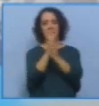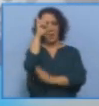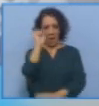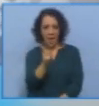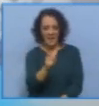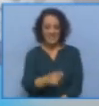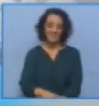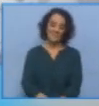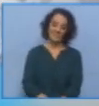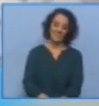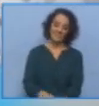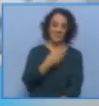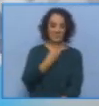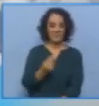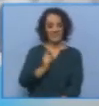Fica-nos mal.